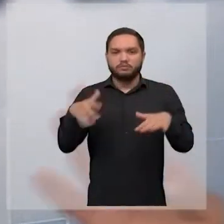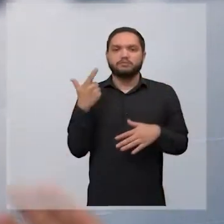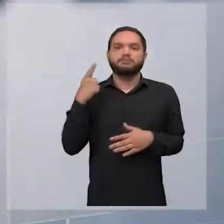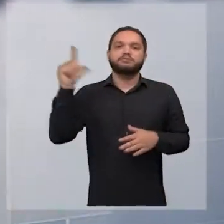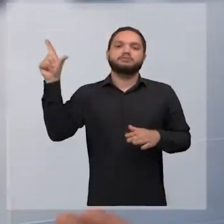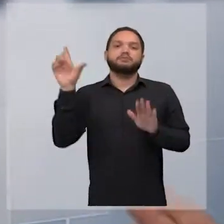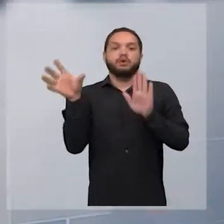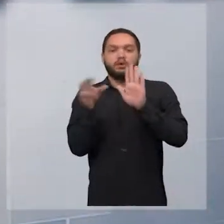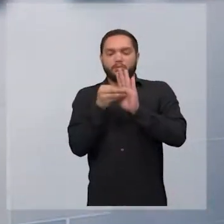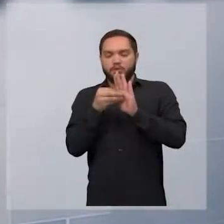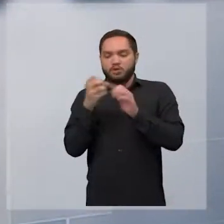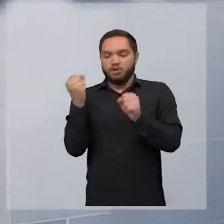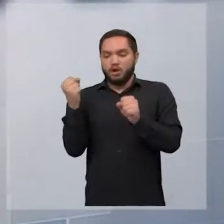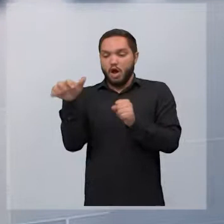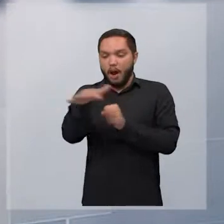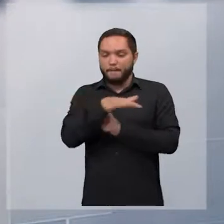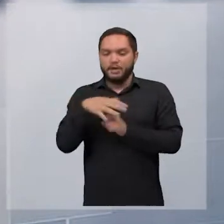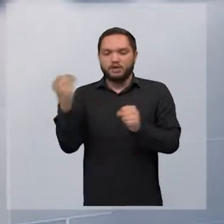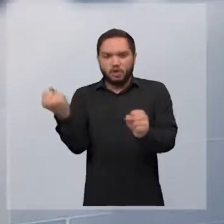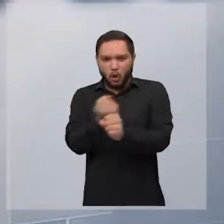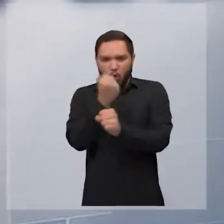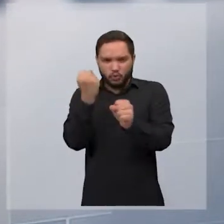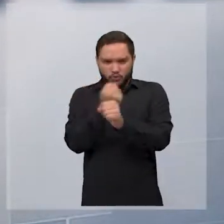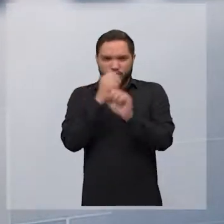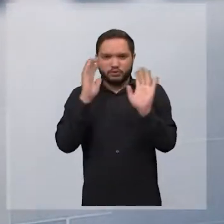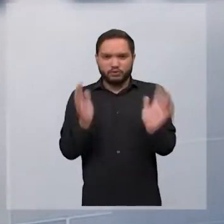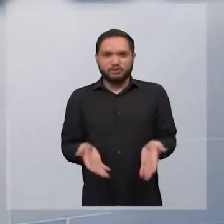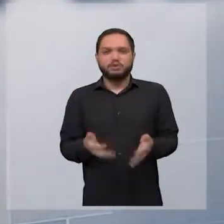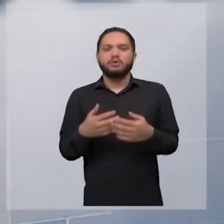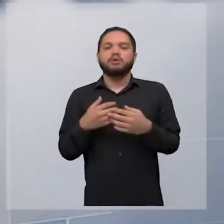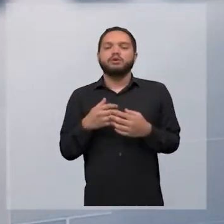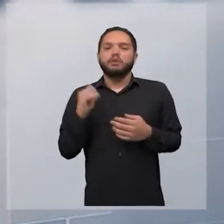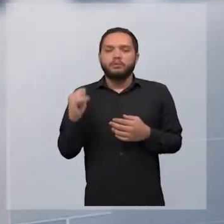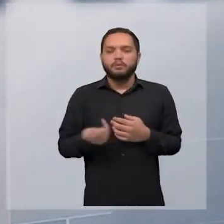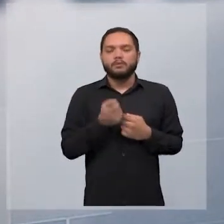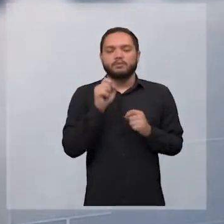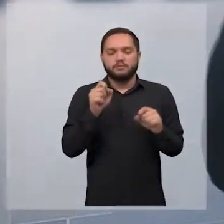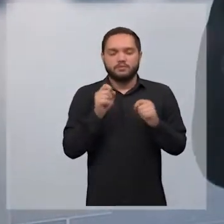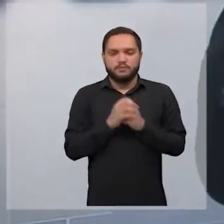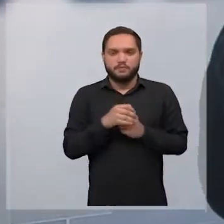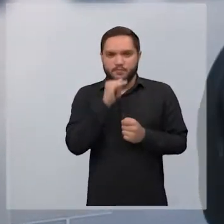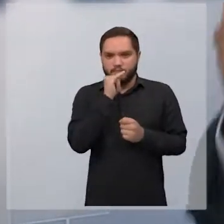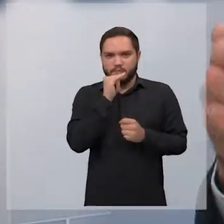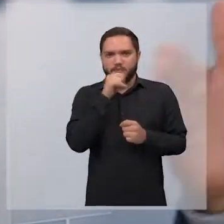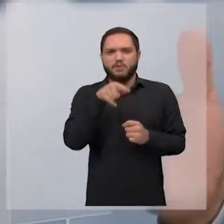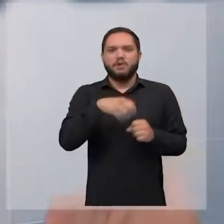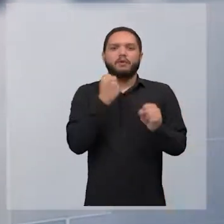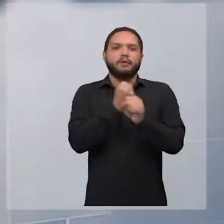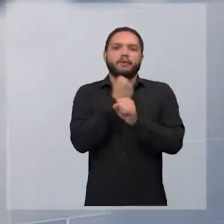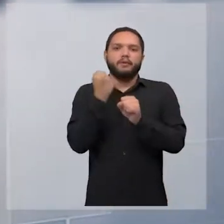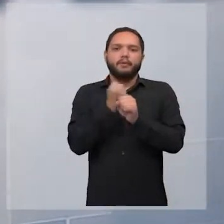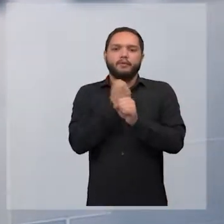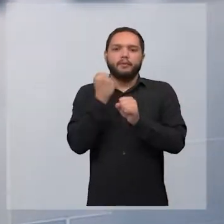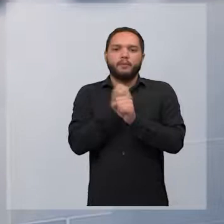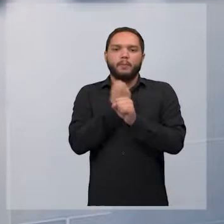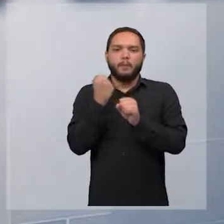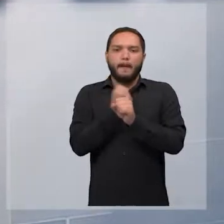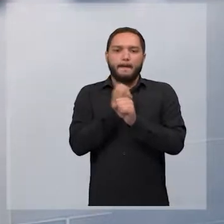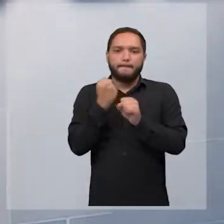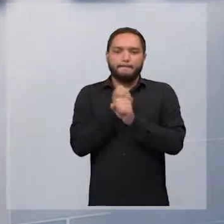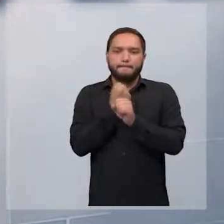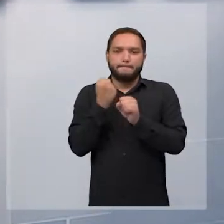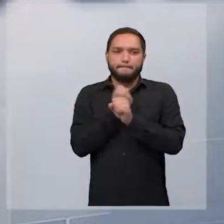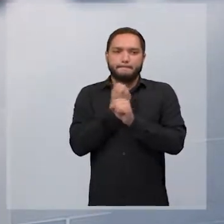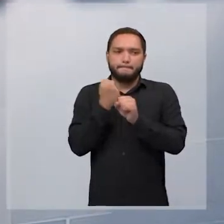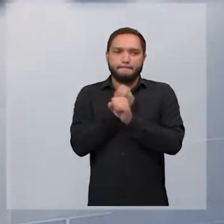acho muito oportuna. Pois não. Eu, por exemplo, vejo você construir cada vez mais, a cidade está se verticalizando. Não é verdade?